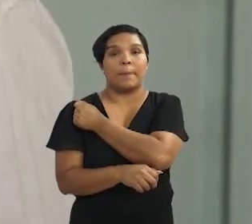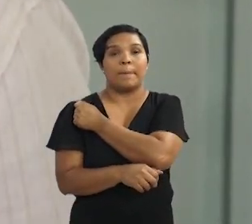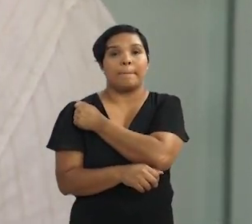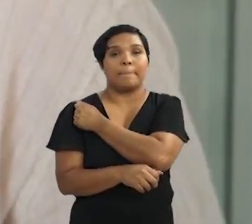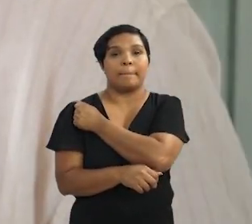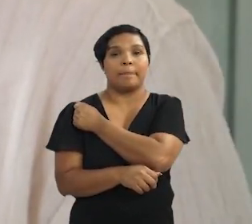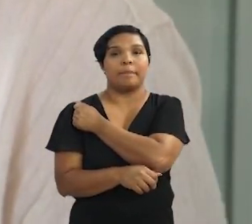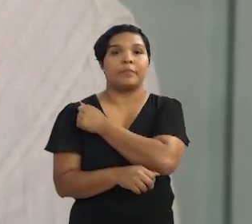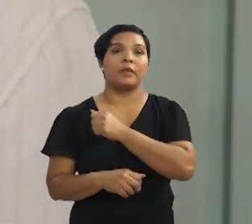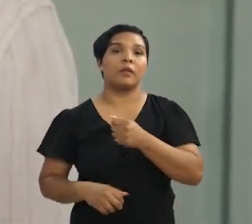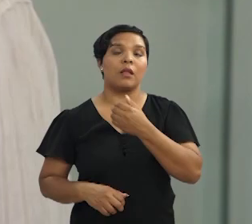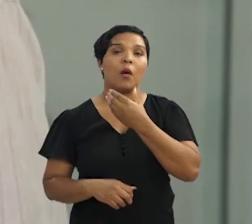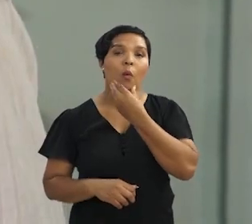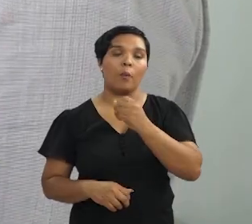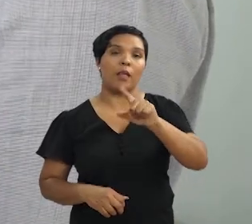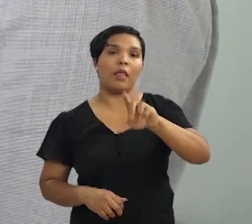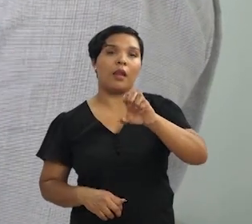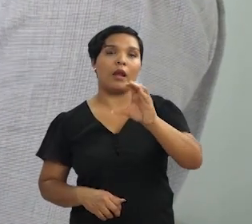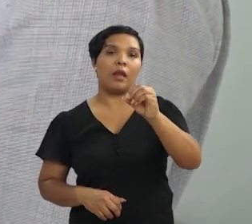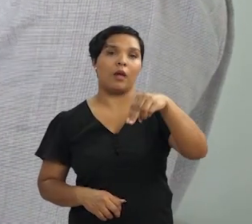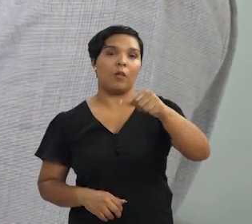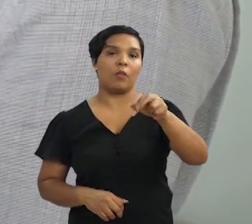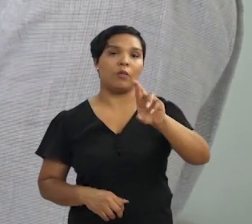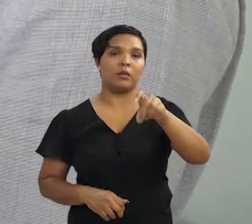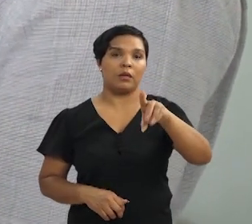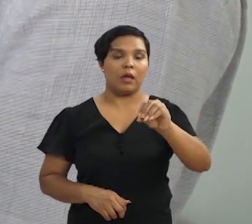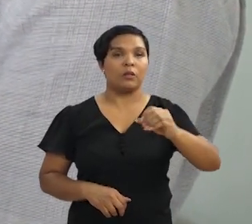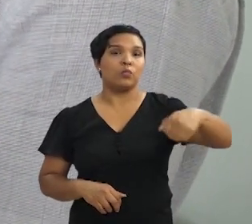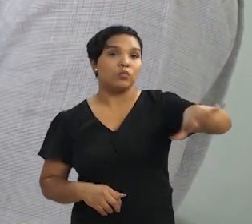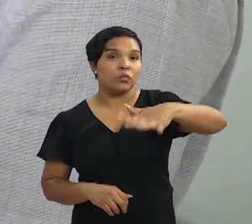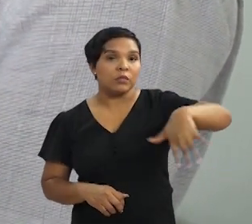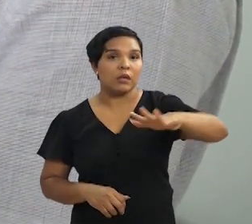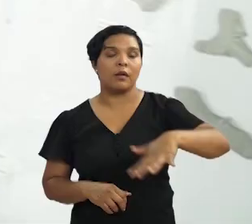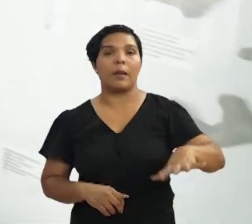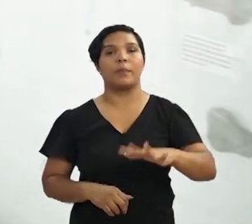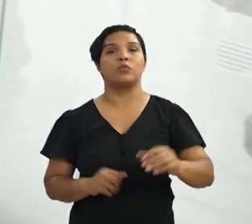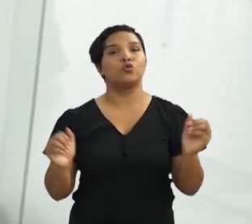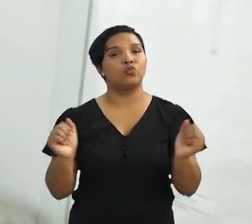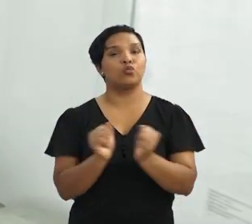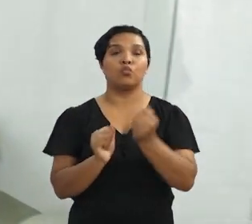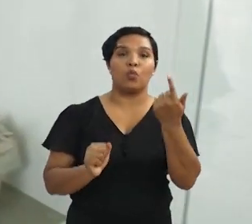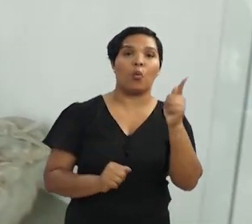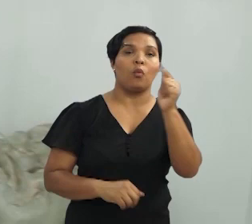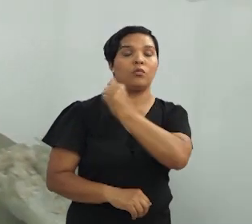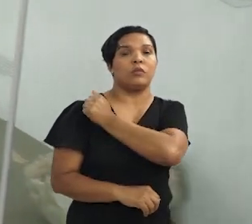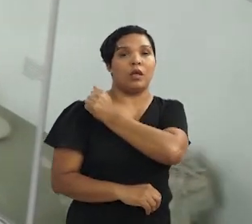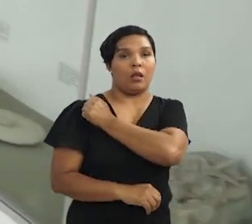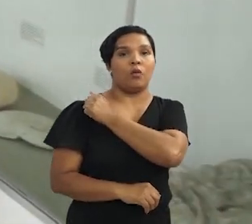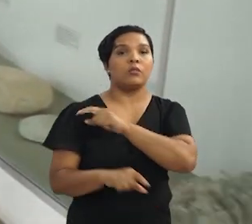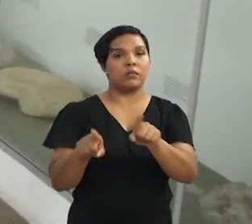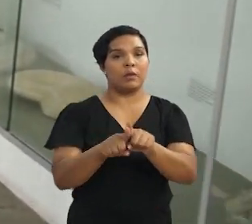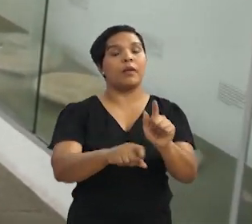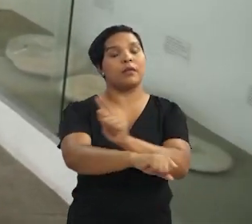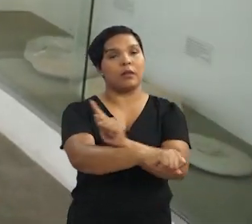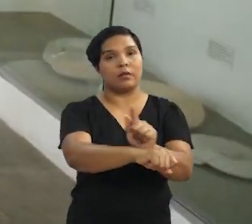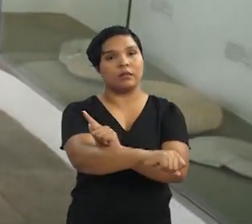foi citaria o Leonardo Marinho, né, que em um dos campos a gente, junto com outros alunos